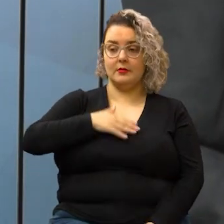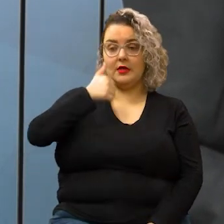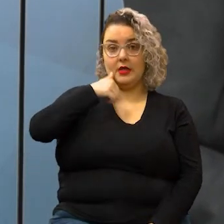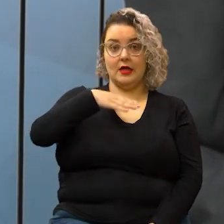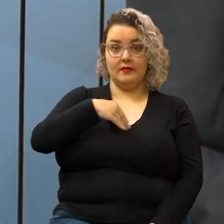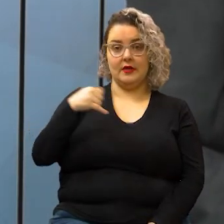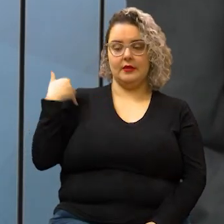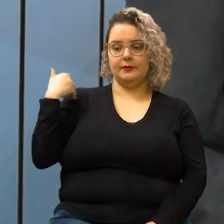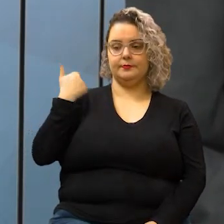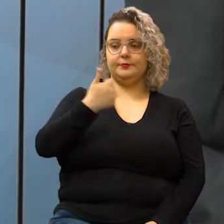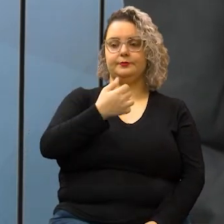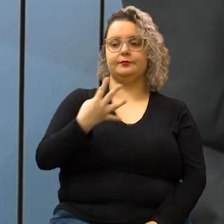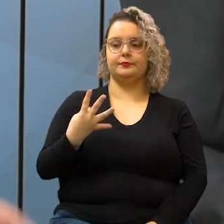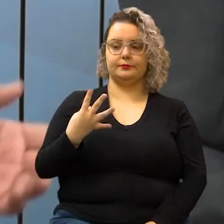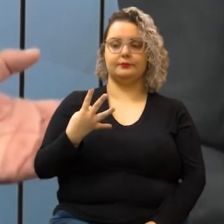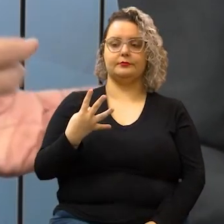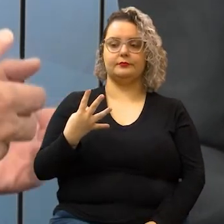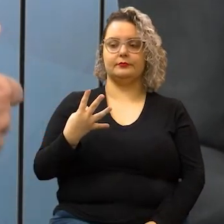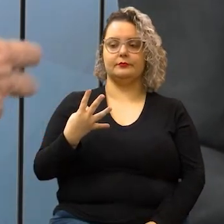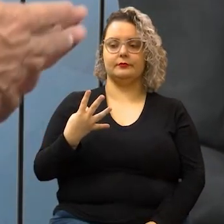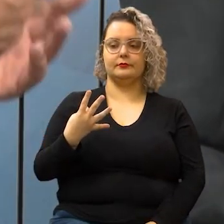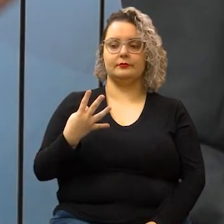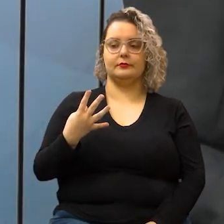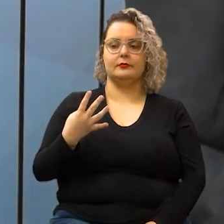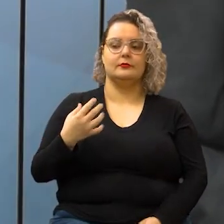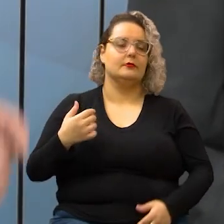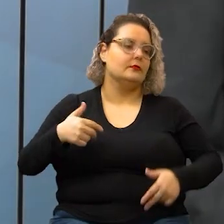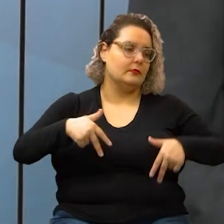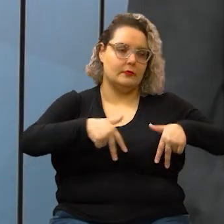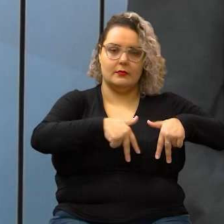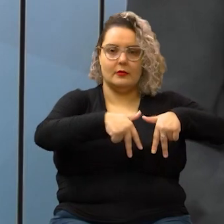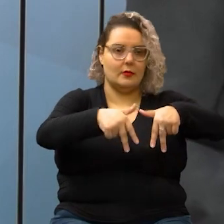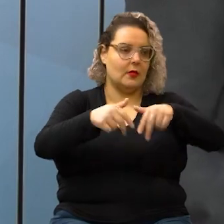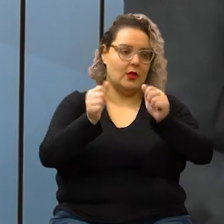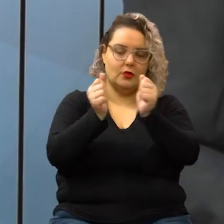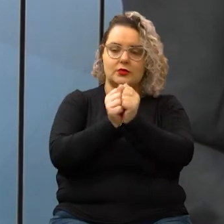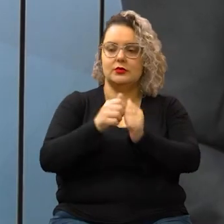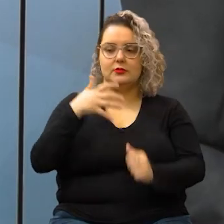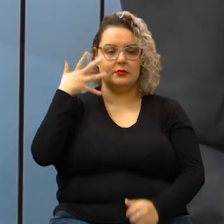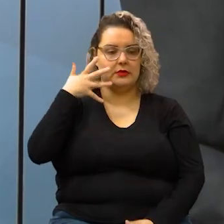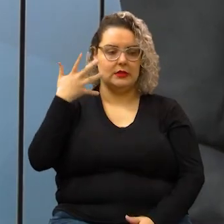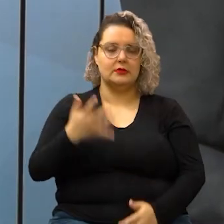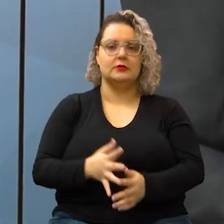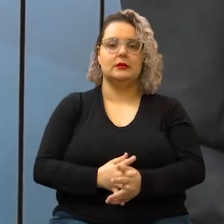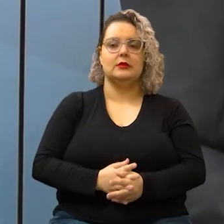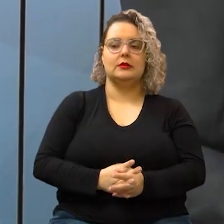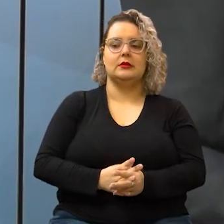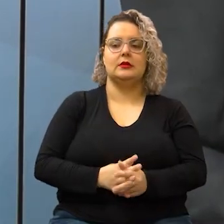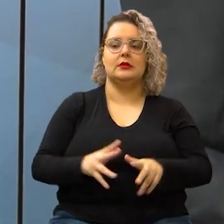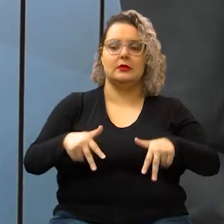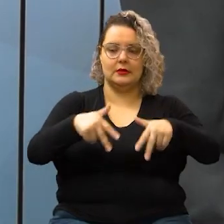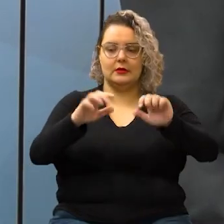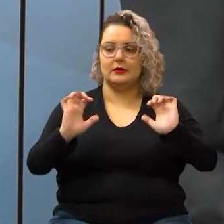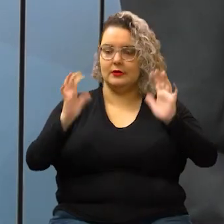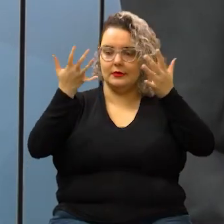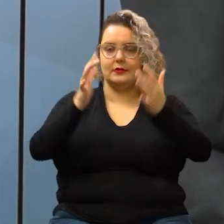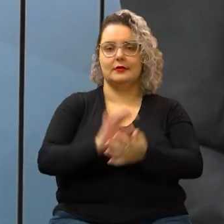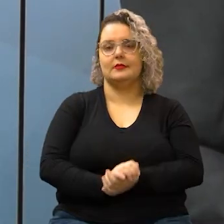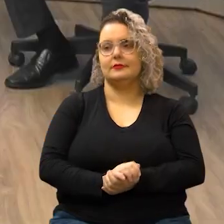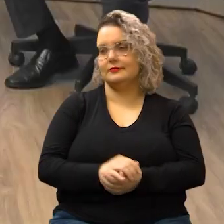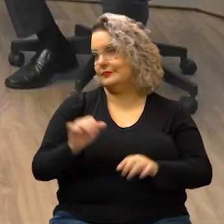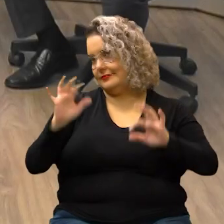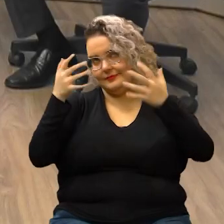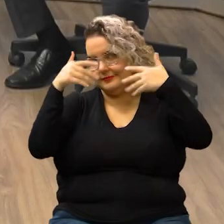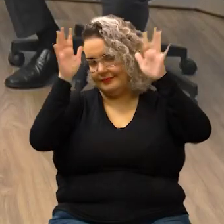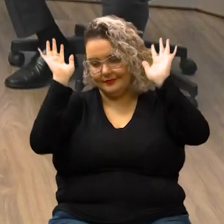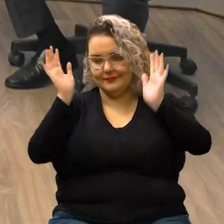14 anos e eu levo ela, acompanha, fazia palestra e tal. Aí um dia eu levei ela numa festa, essas festinhas